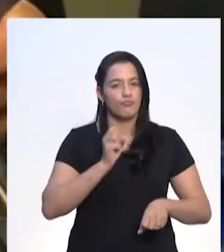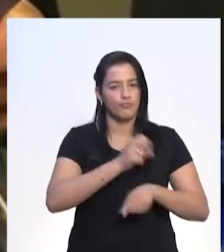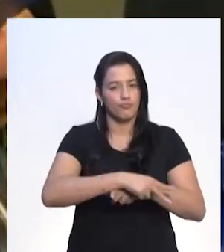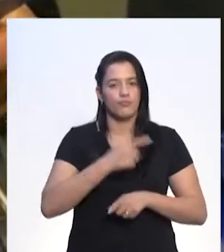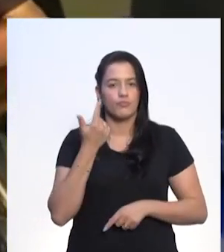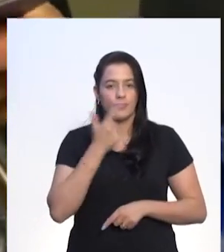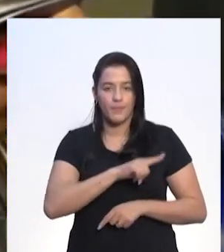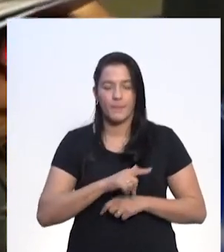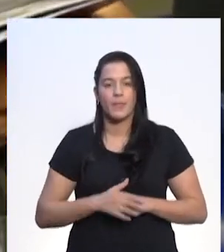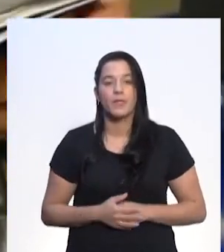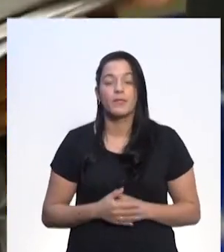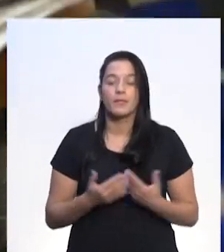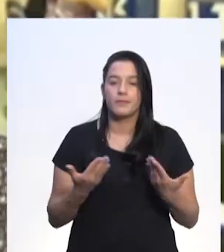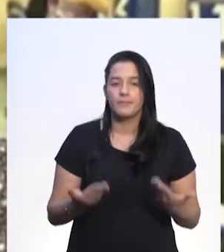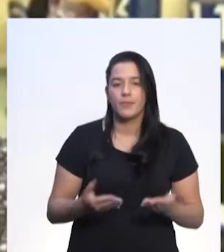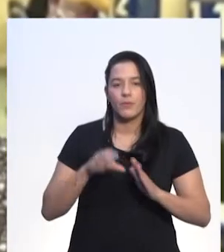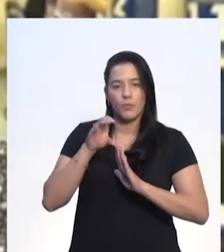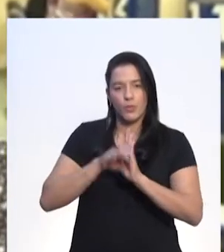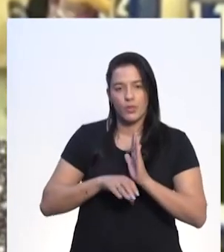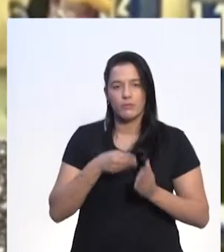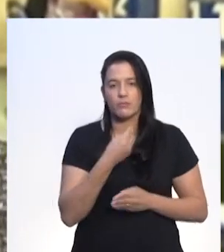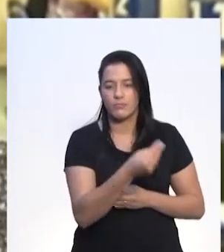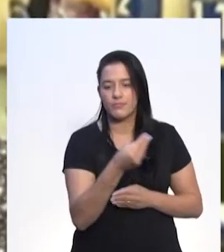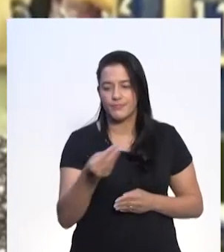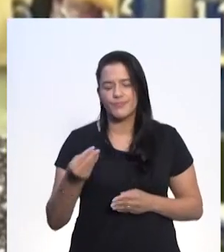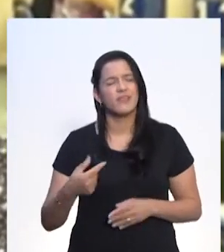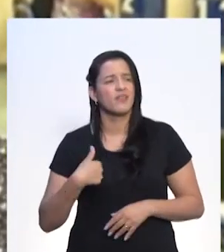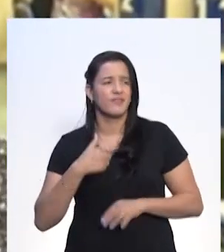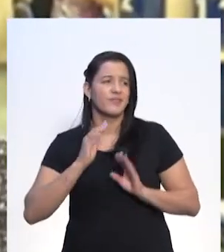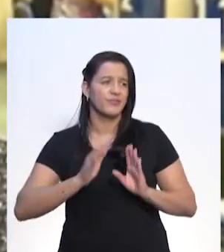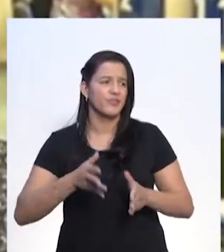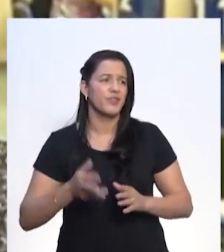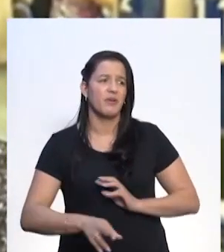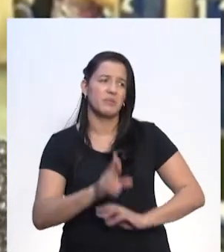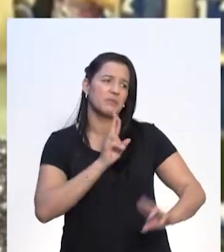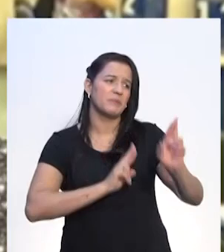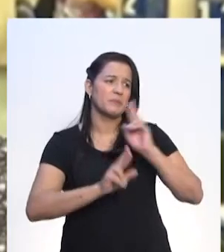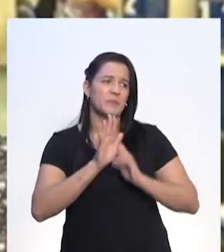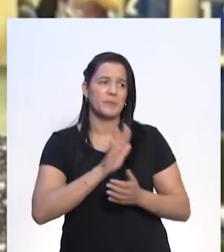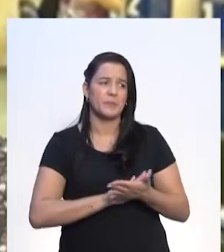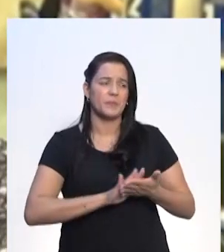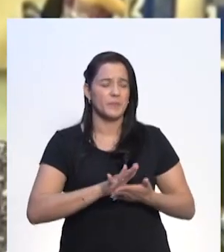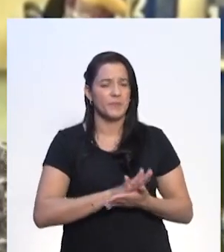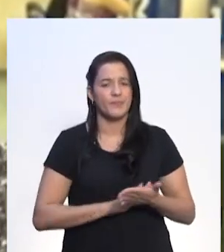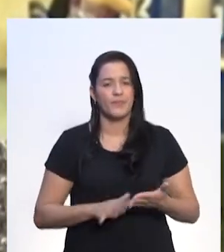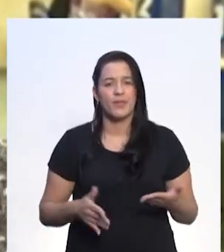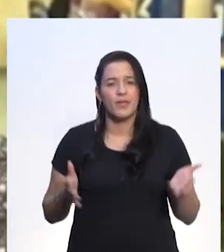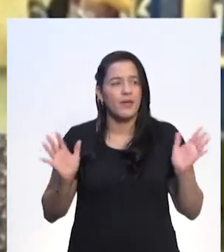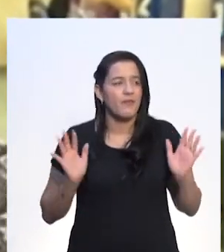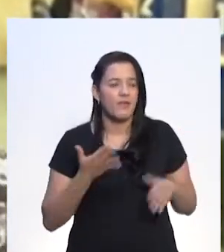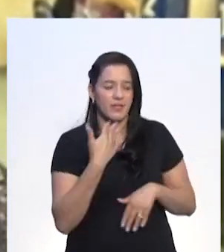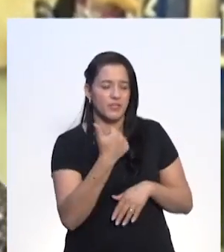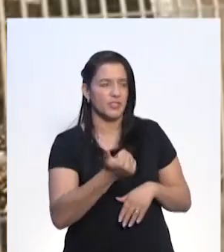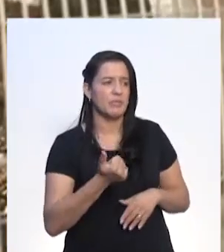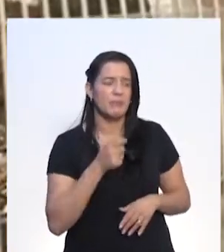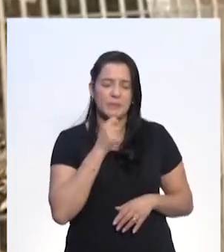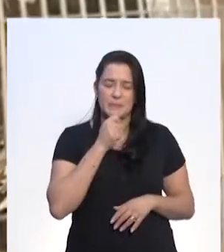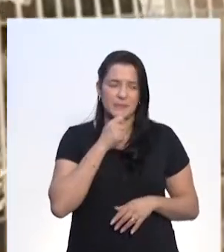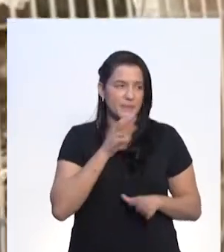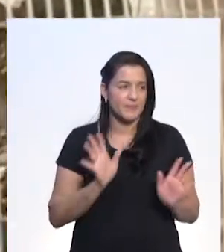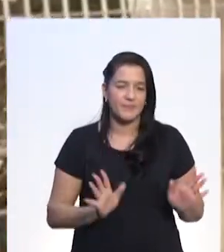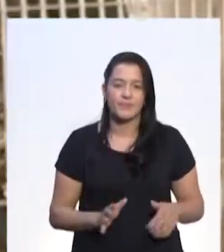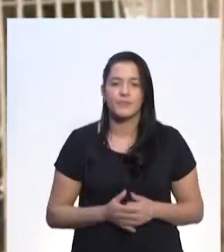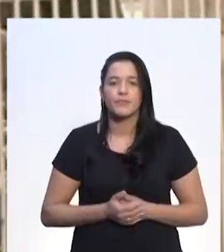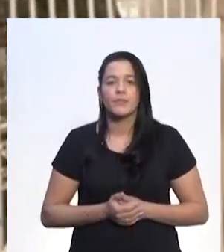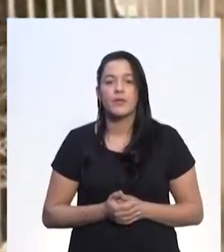teu currículo em alguns lugares, como é que tá? Já deixei e não tem resposta, né? Vai dizer que vai chamar, mas não chama. O